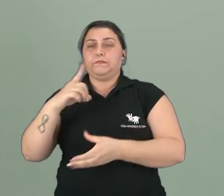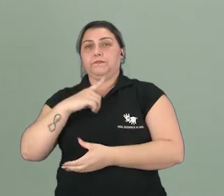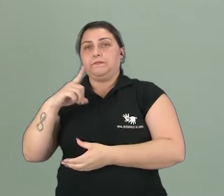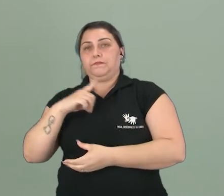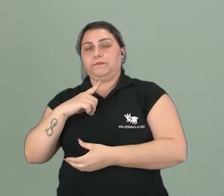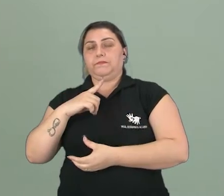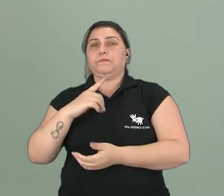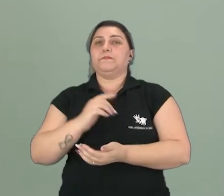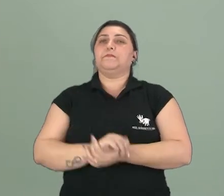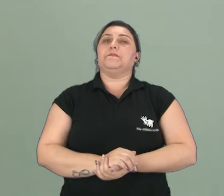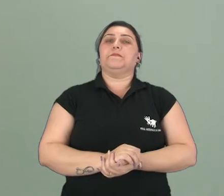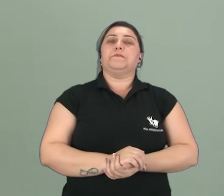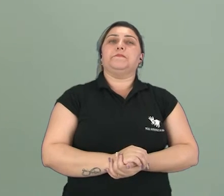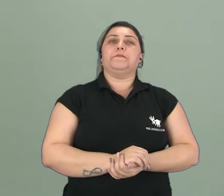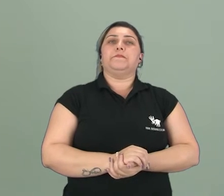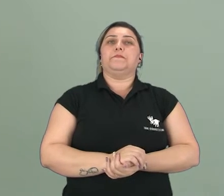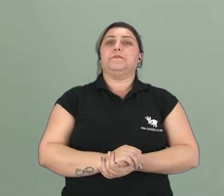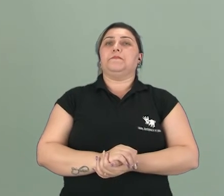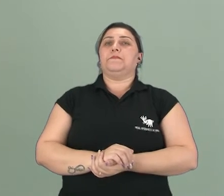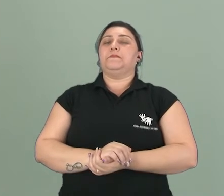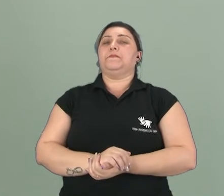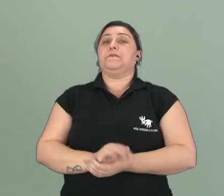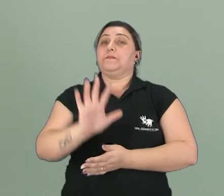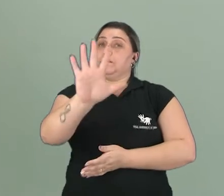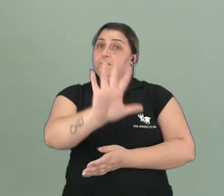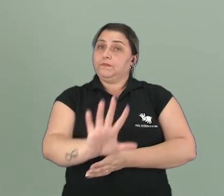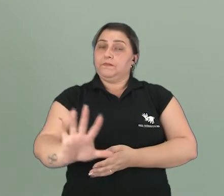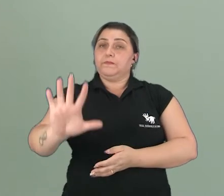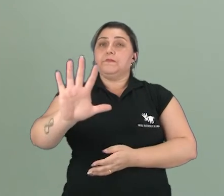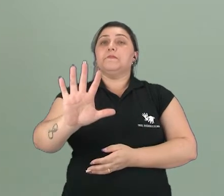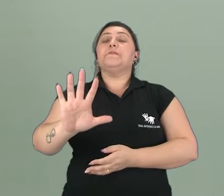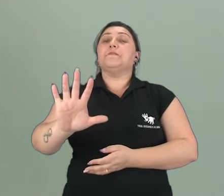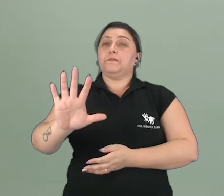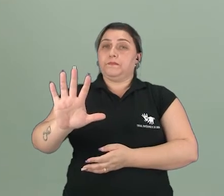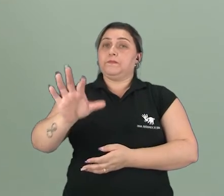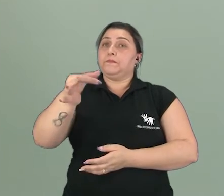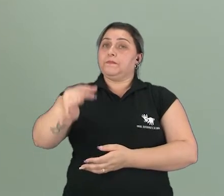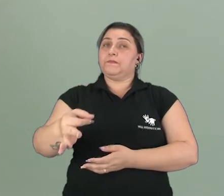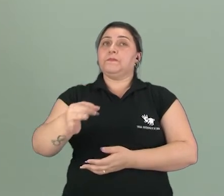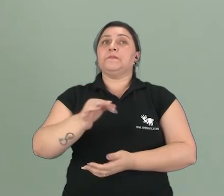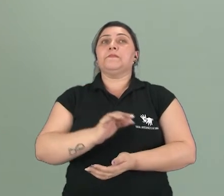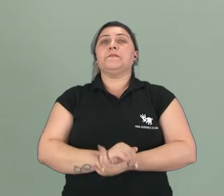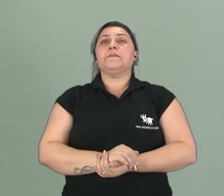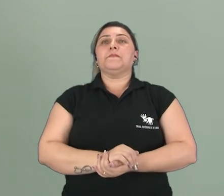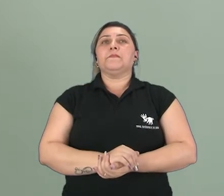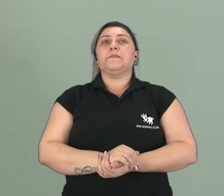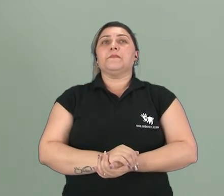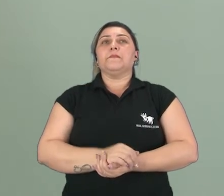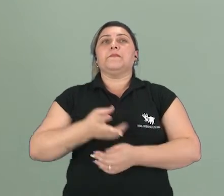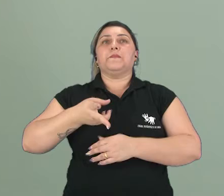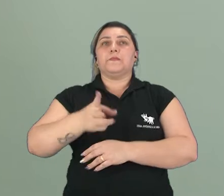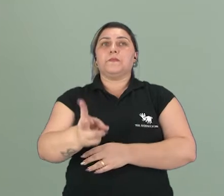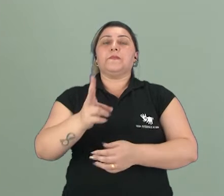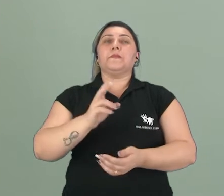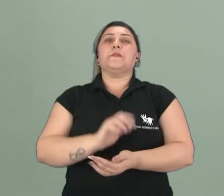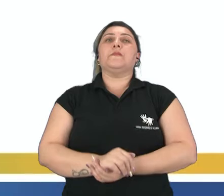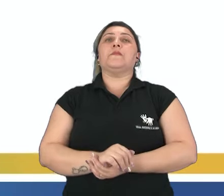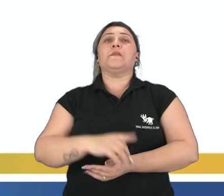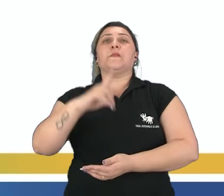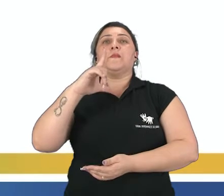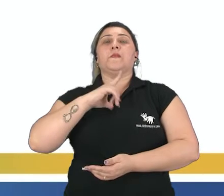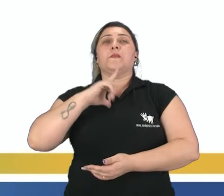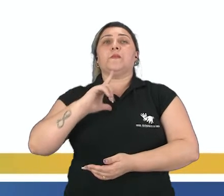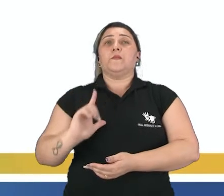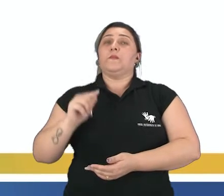em determinadas áreas daquilo que estava sob a sua governança, certo? E aí, continuando, é que a gente ainda tem